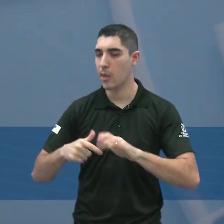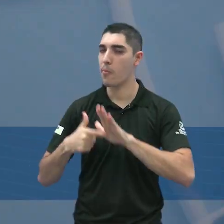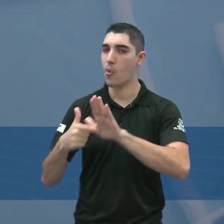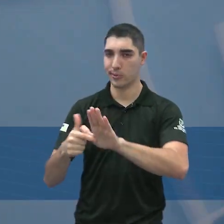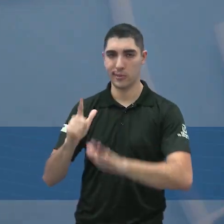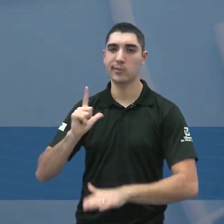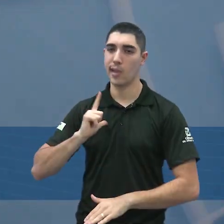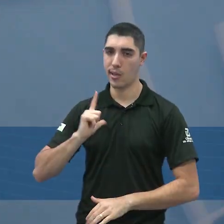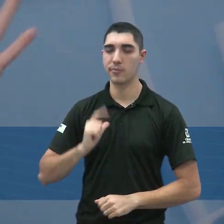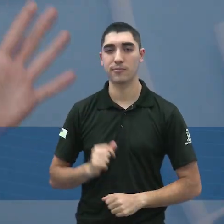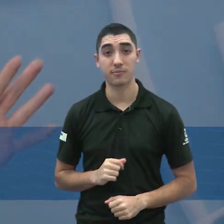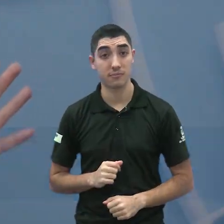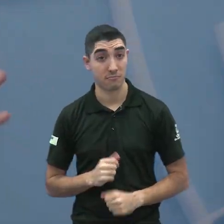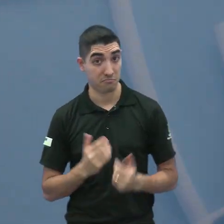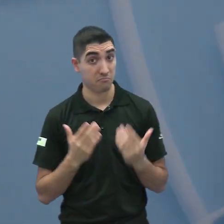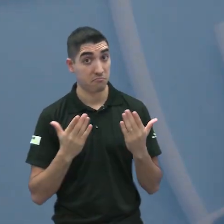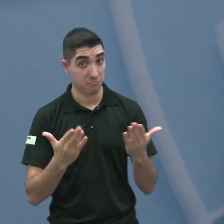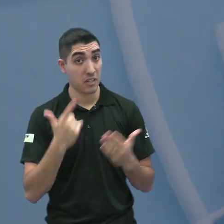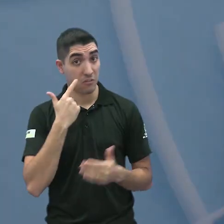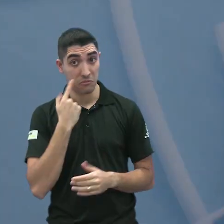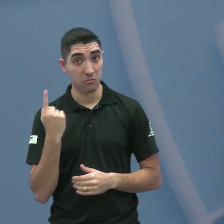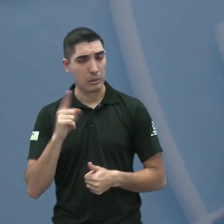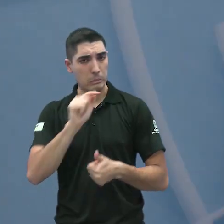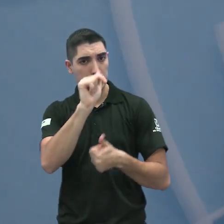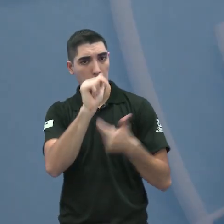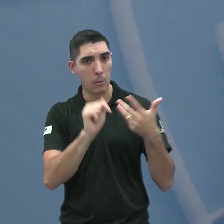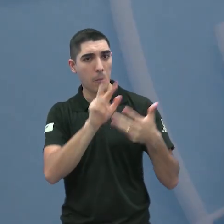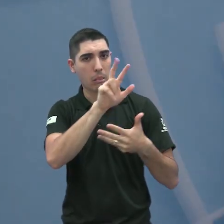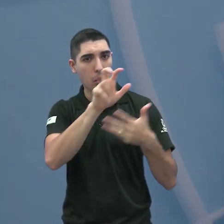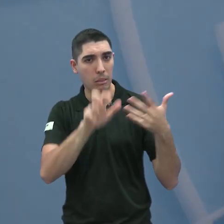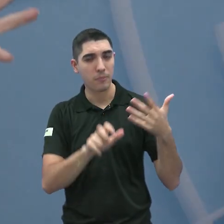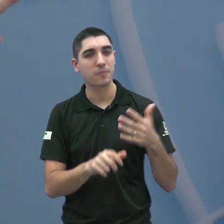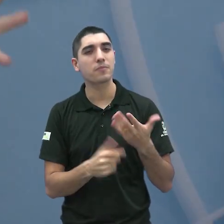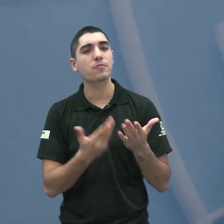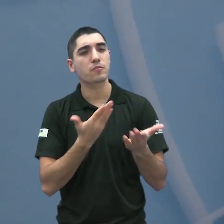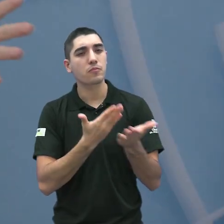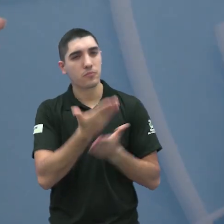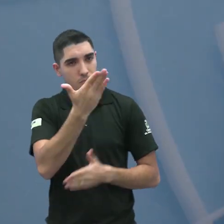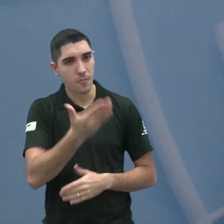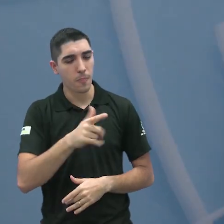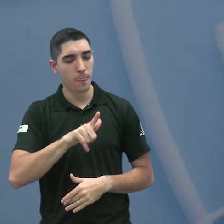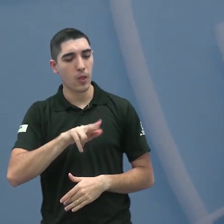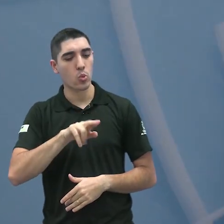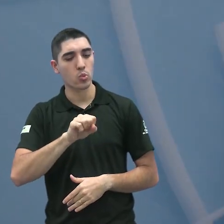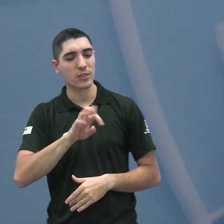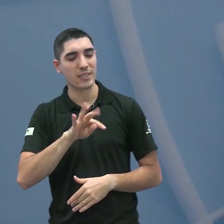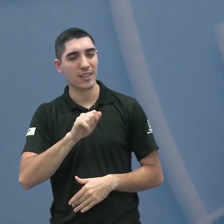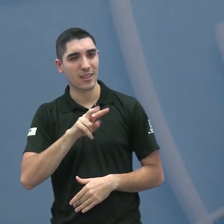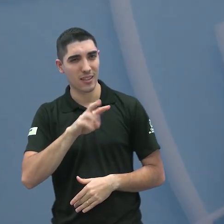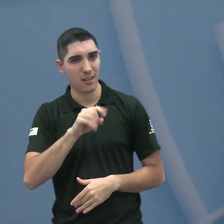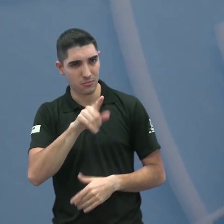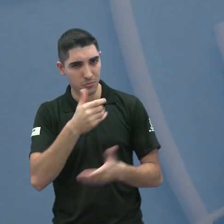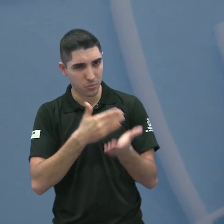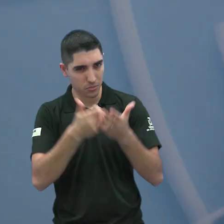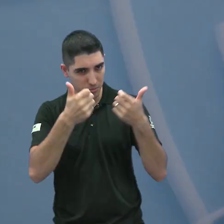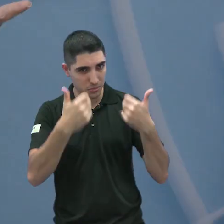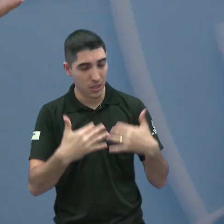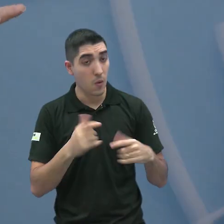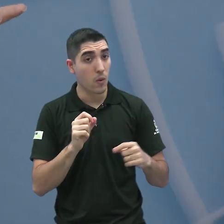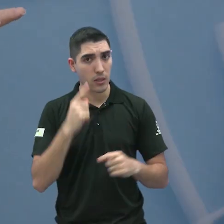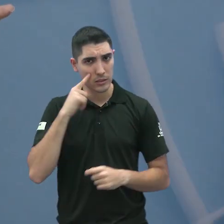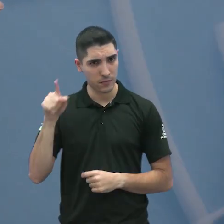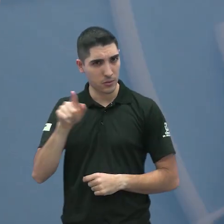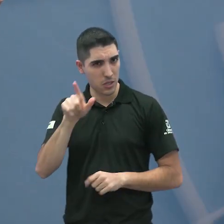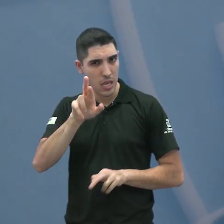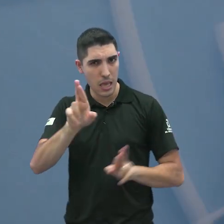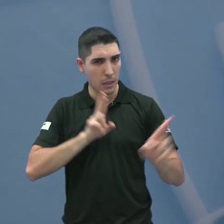É isso. Bom, muitas coisas para a gente repercutir. Gustavo, eu vou começar com você no sentido que a gente viu muitas respostas, que é fato,